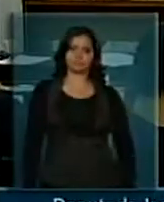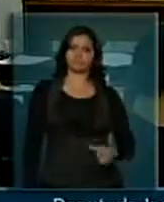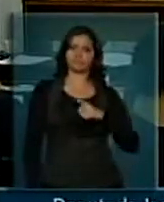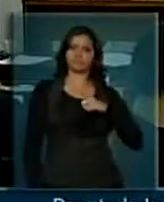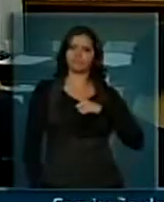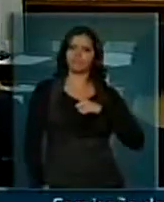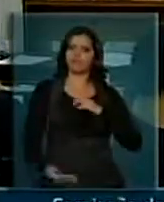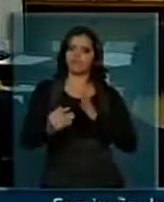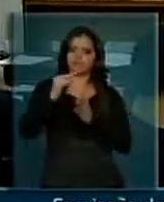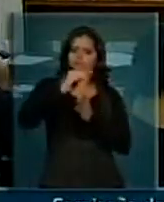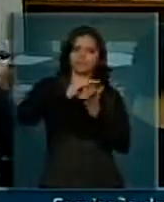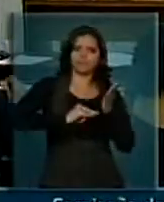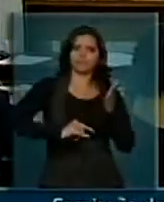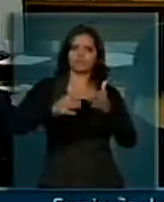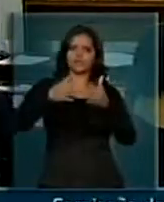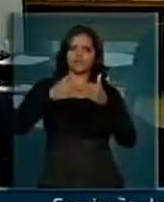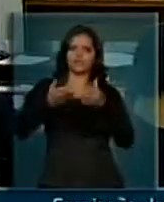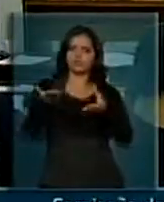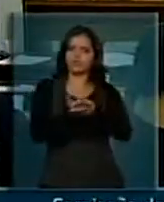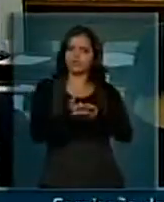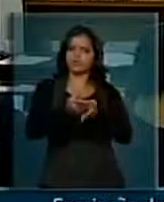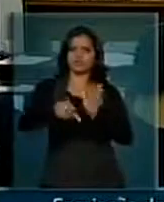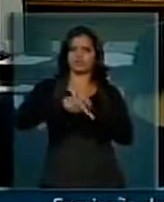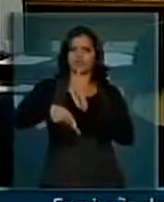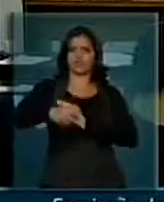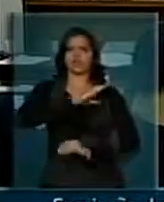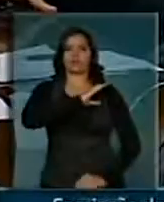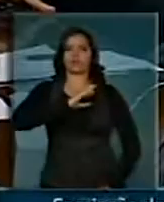os processos que chegam a essa comissão,